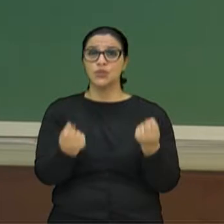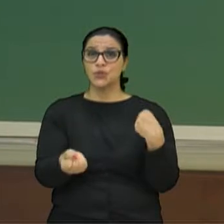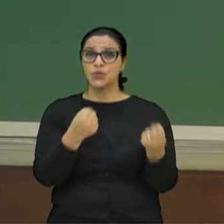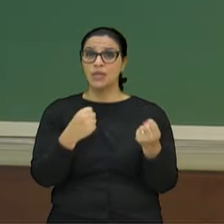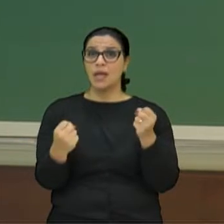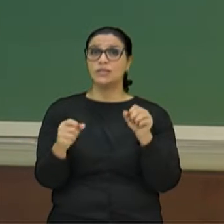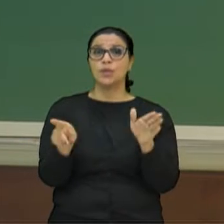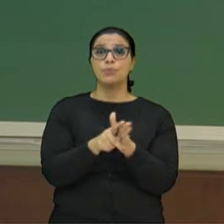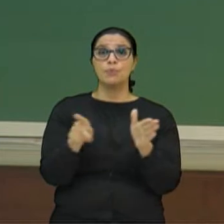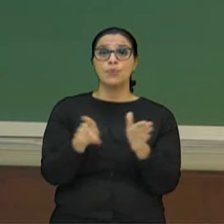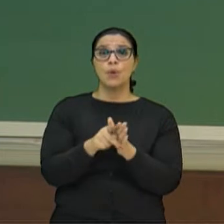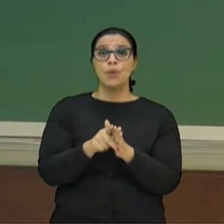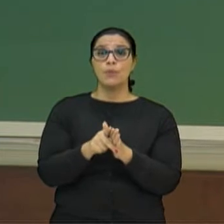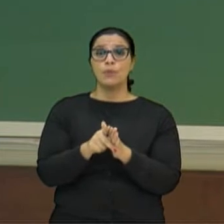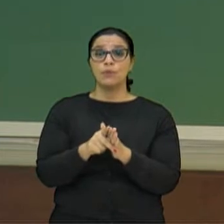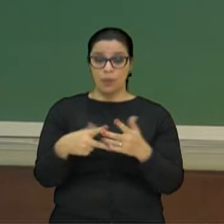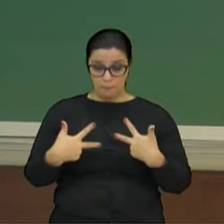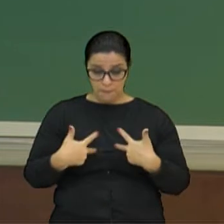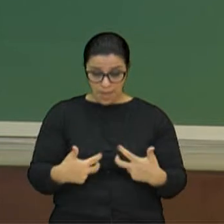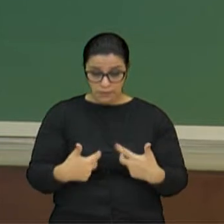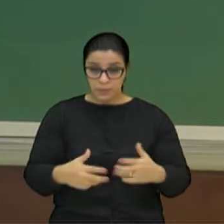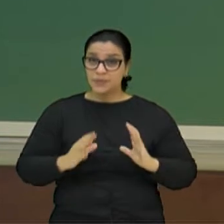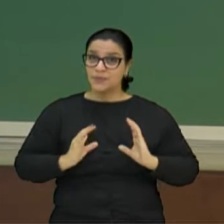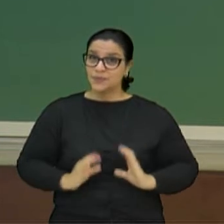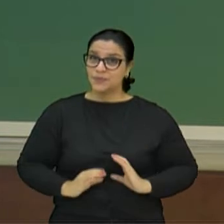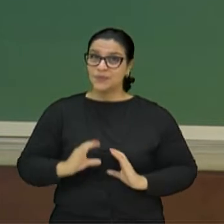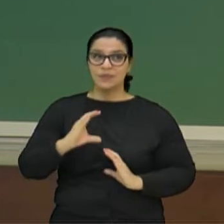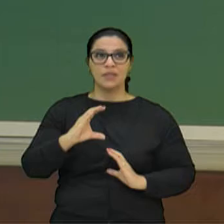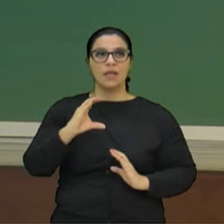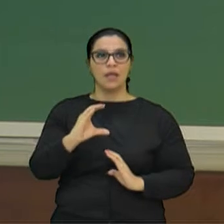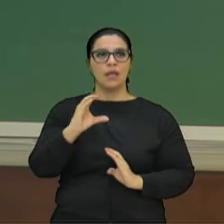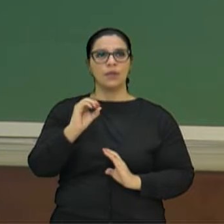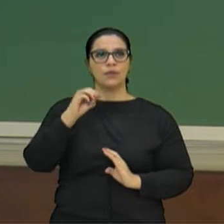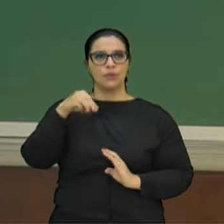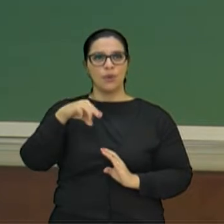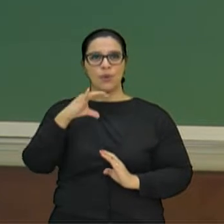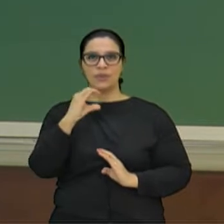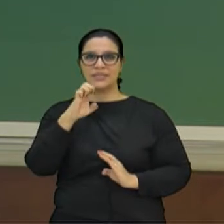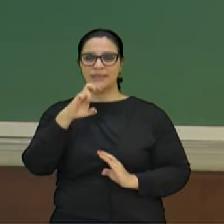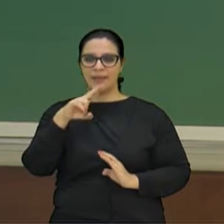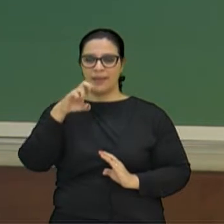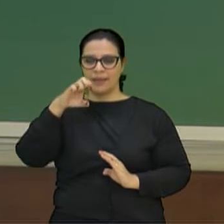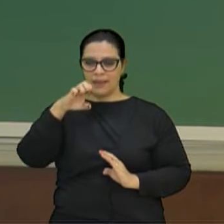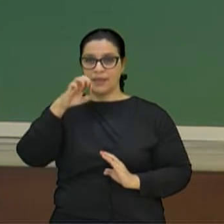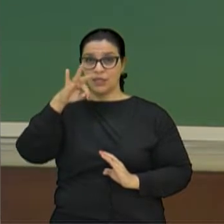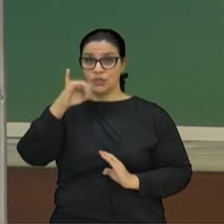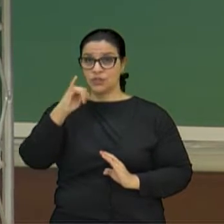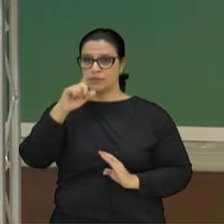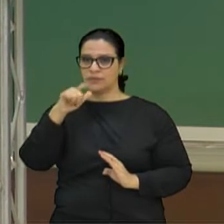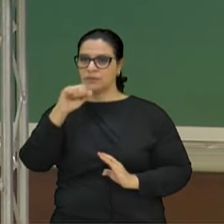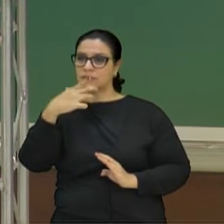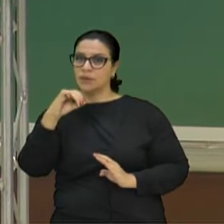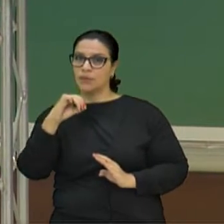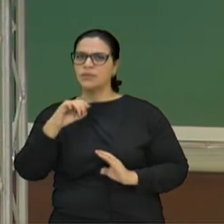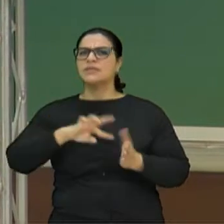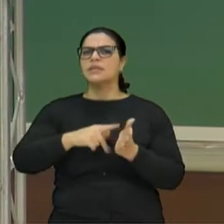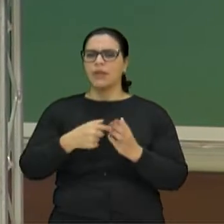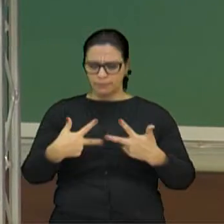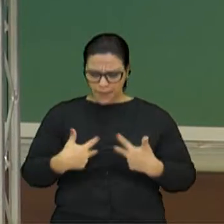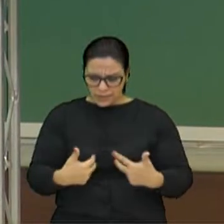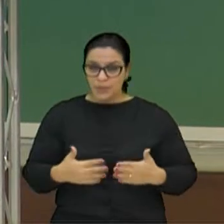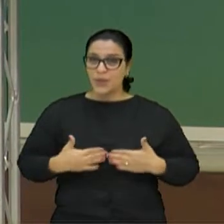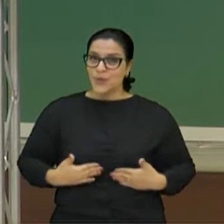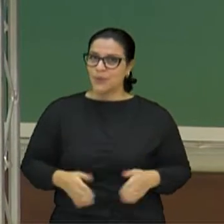de conscientização corporal. Já vou adiantar para vocês que é a ginástica de conscientização corporal. Mas ainda